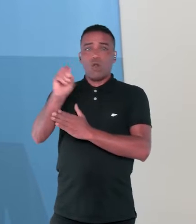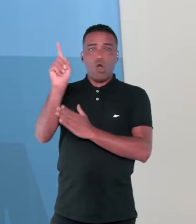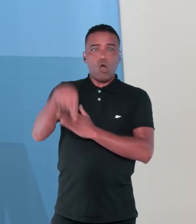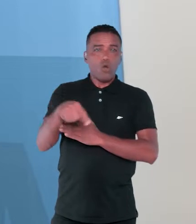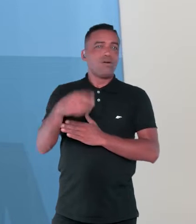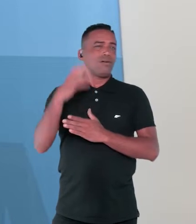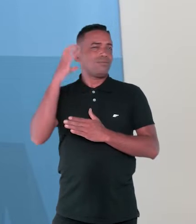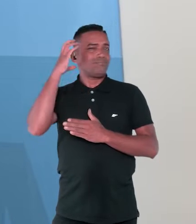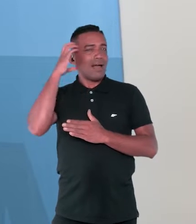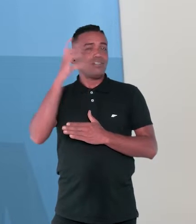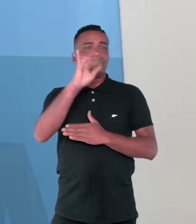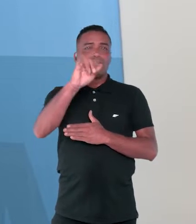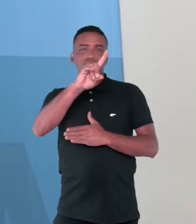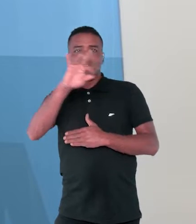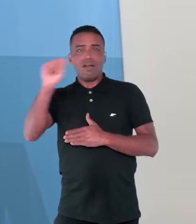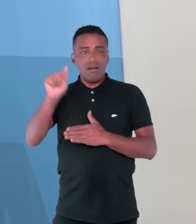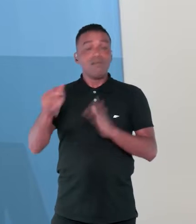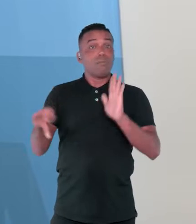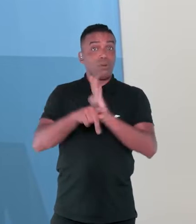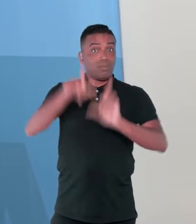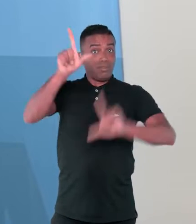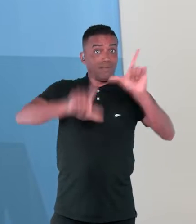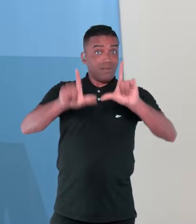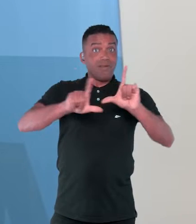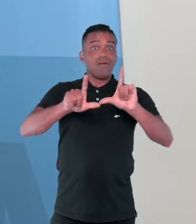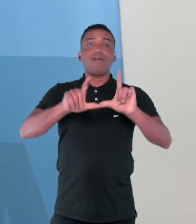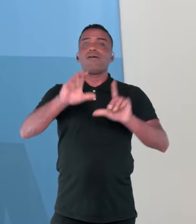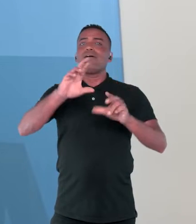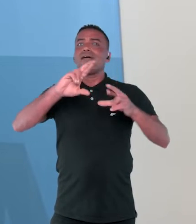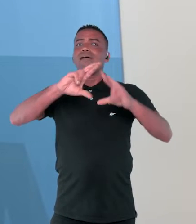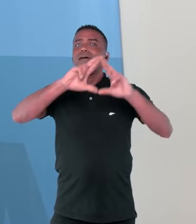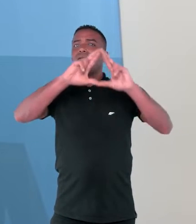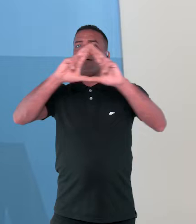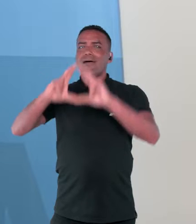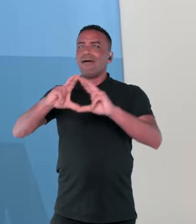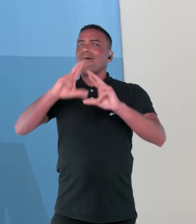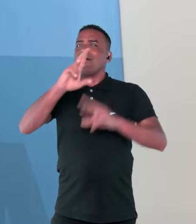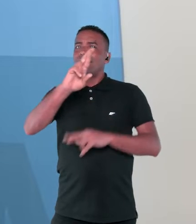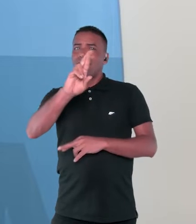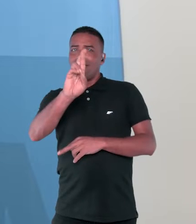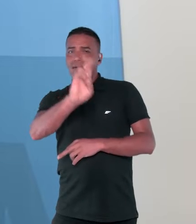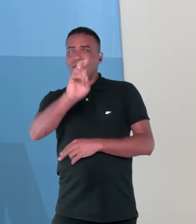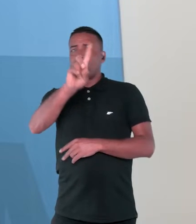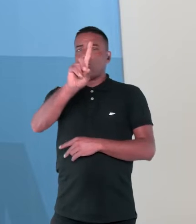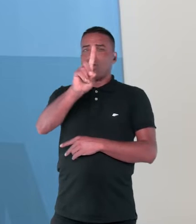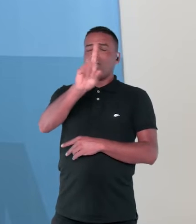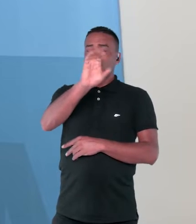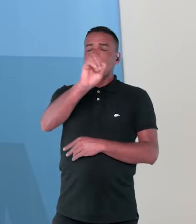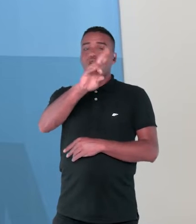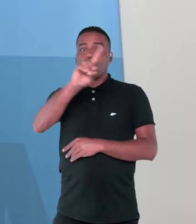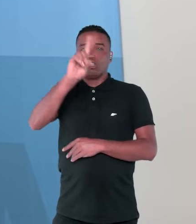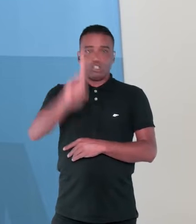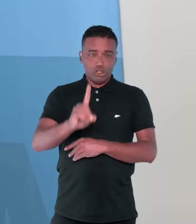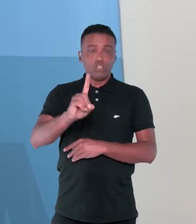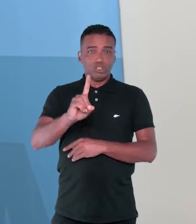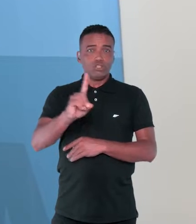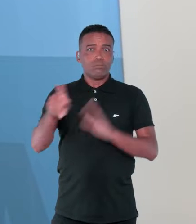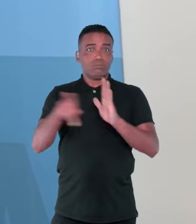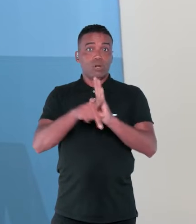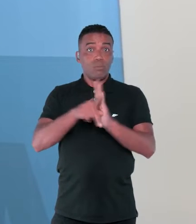Na TV, foi apresentador na Rede Record Minas nos últimos 12 anos. Atualmente está na TV